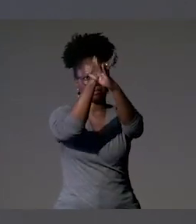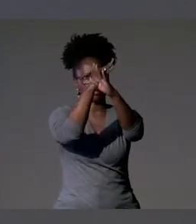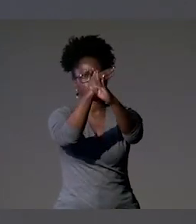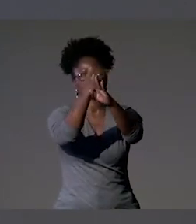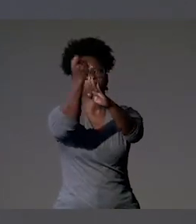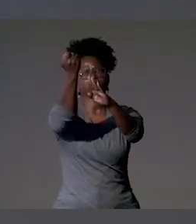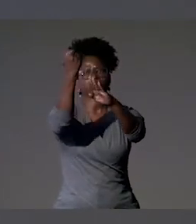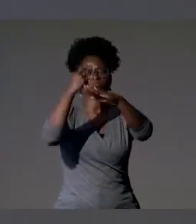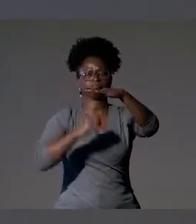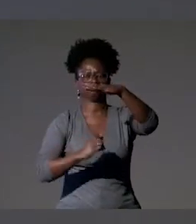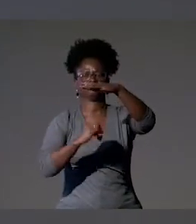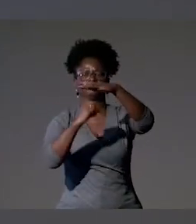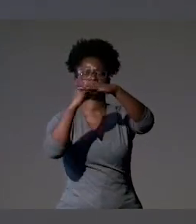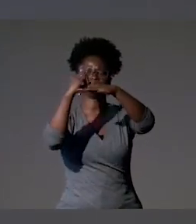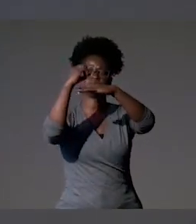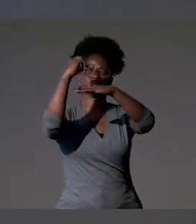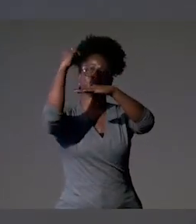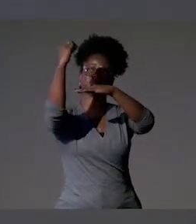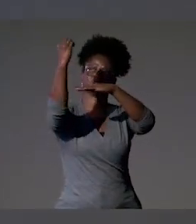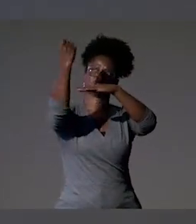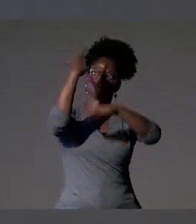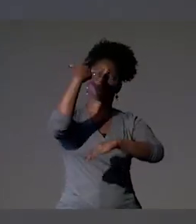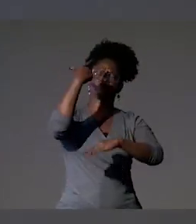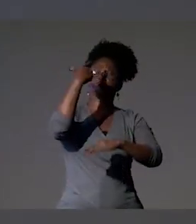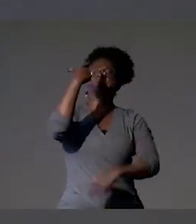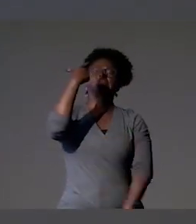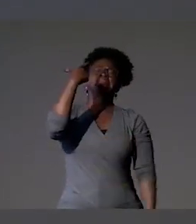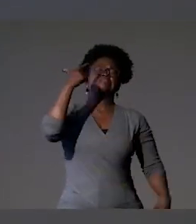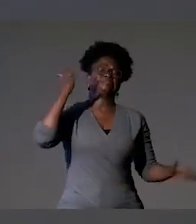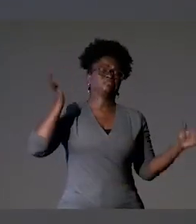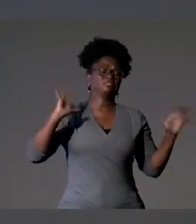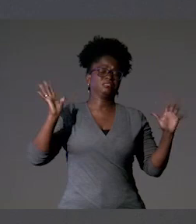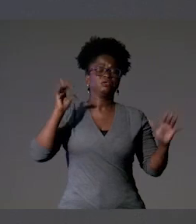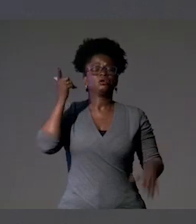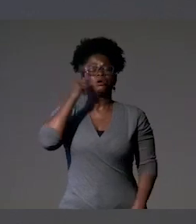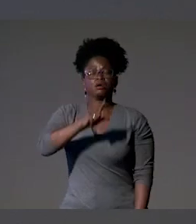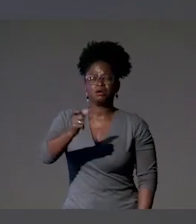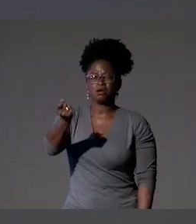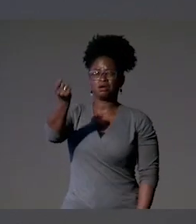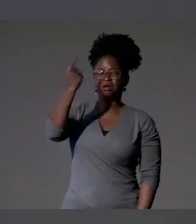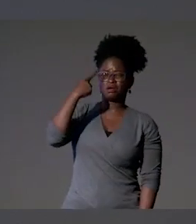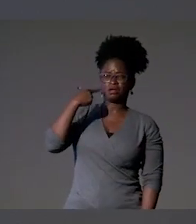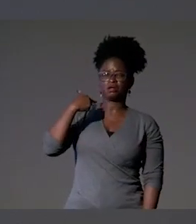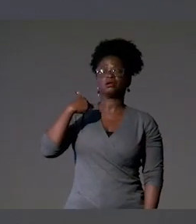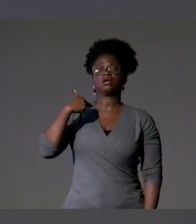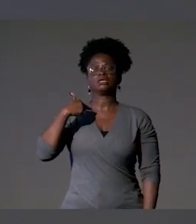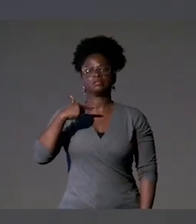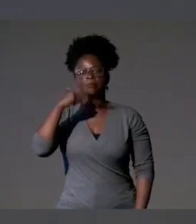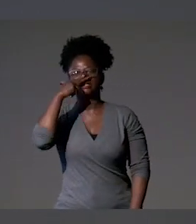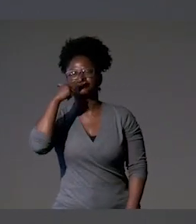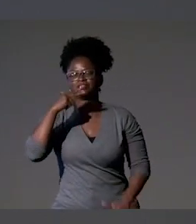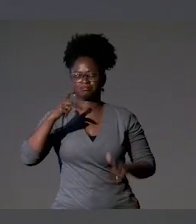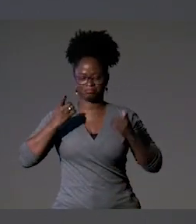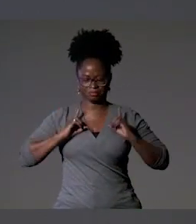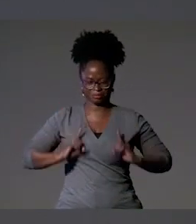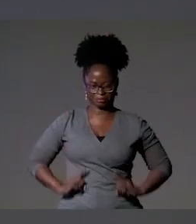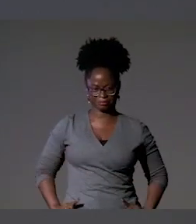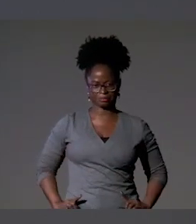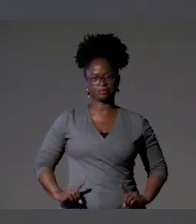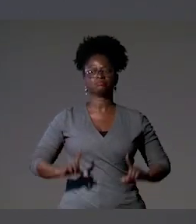sol nascente entra por ela, só o fato de acordar com a luz do sol diminui o risco de ter depressão, por exemplo.